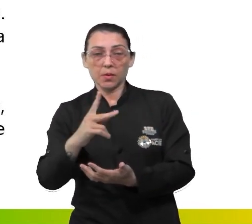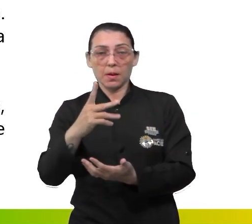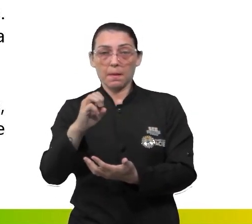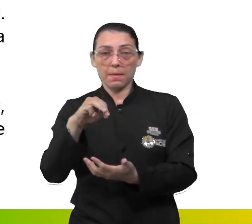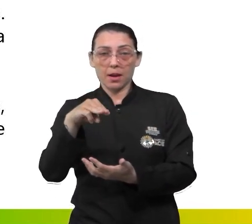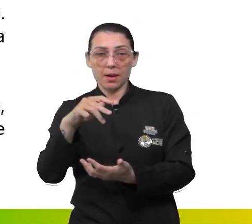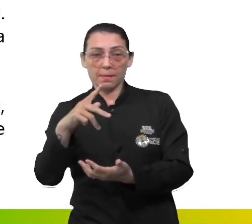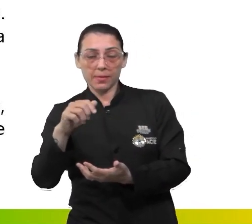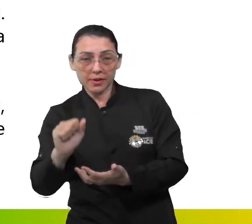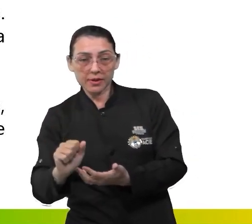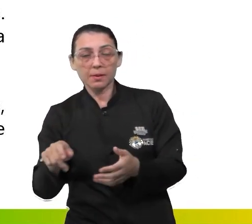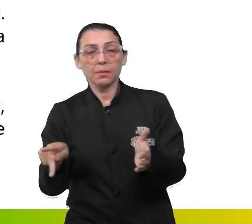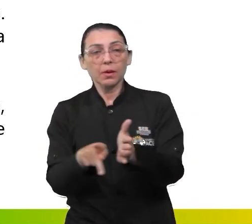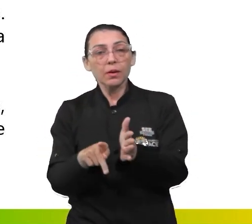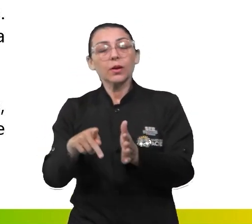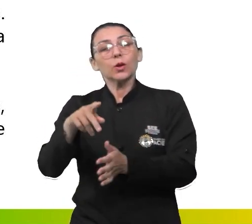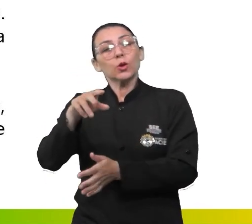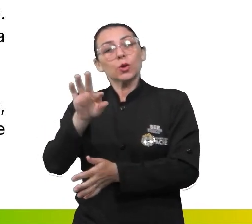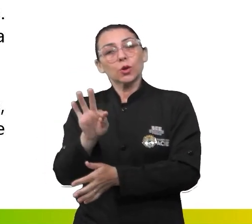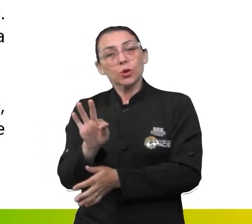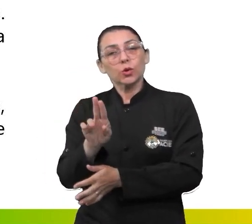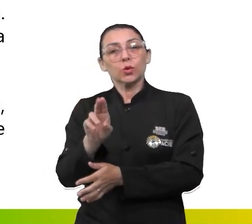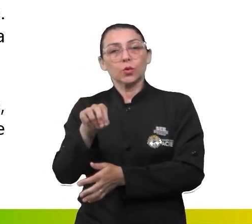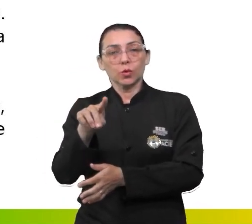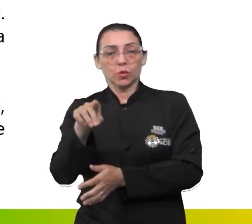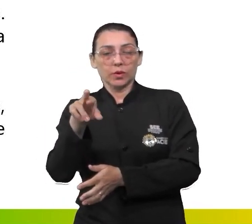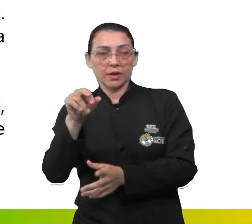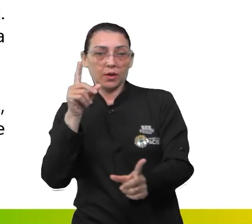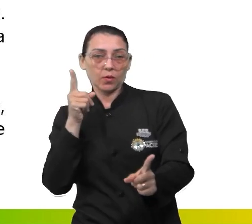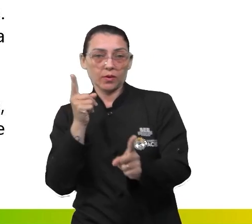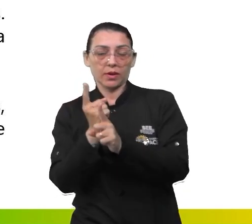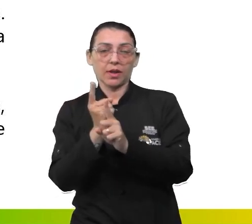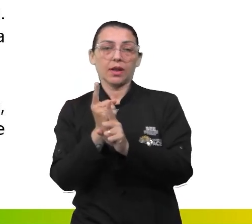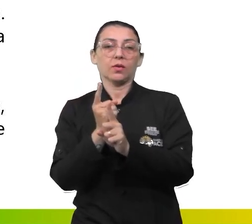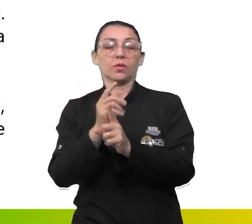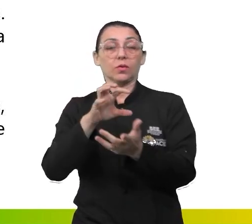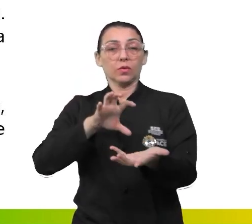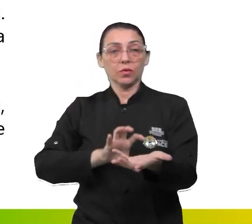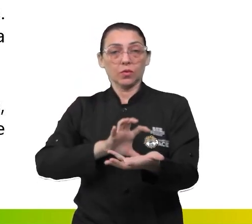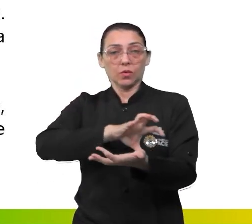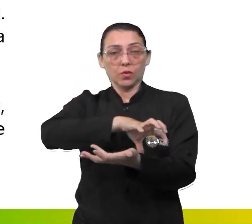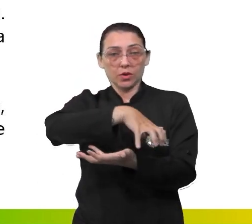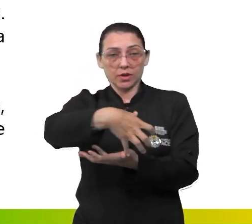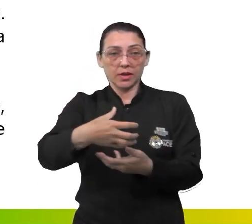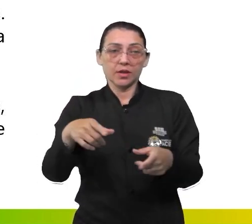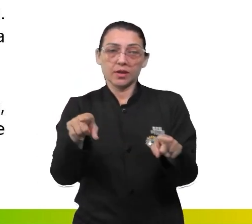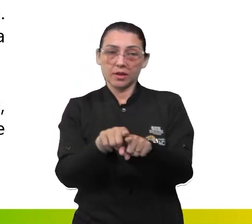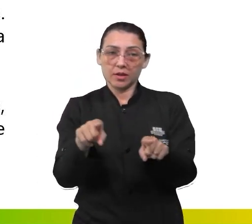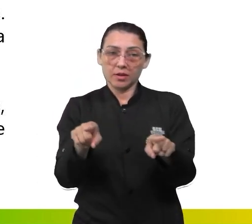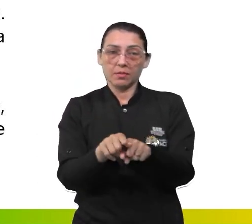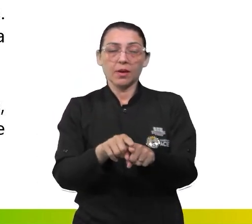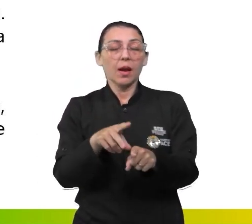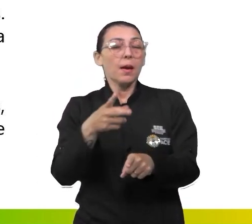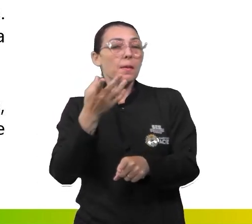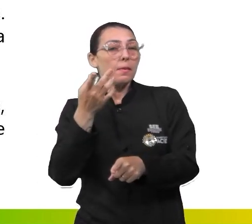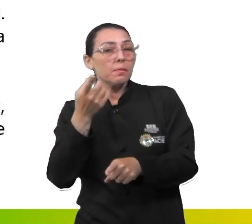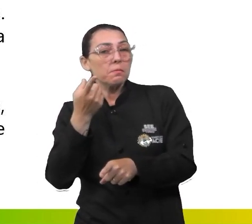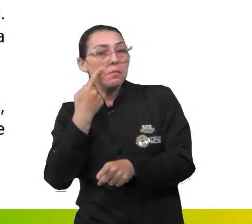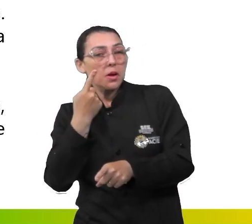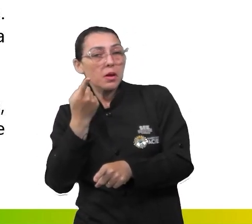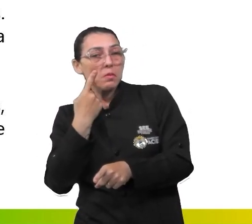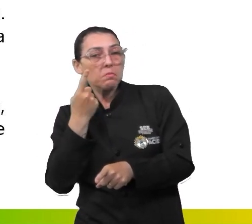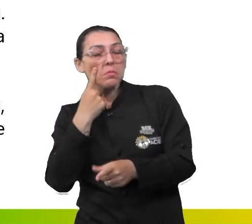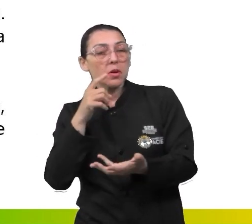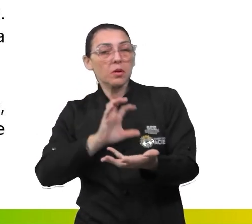formação de tundra, taiga e também desertos encontrados no continente. e a gente também vai observar que é um